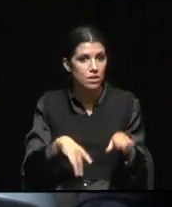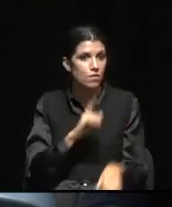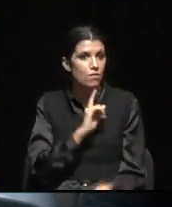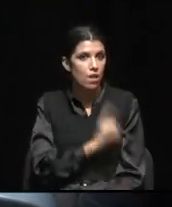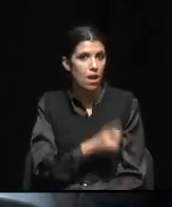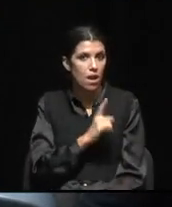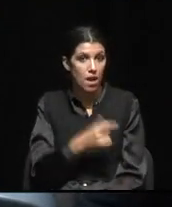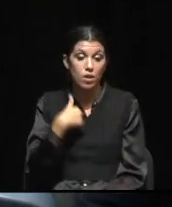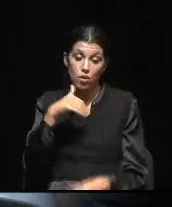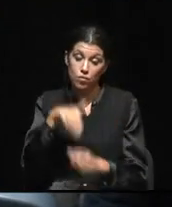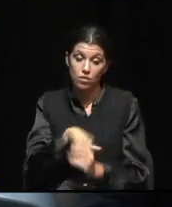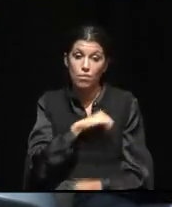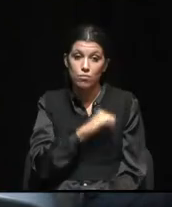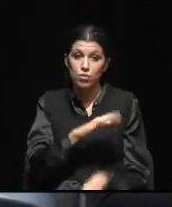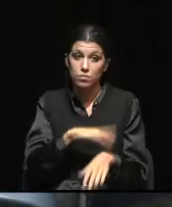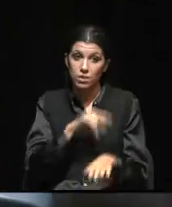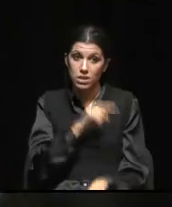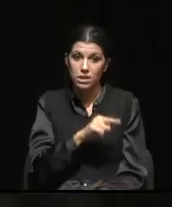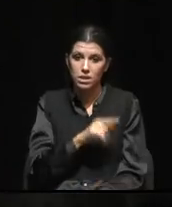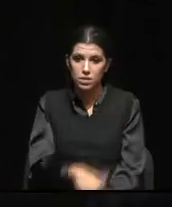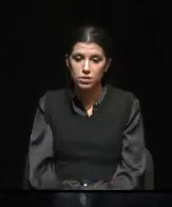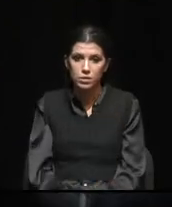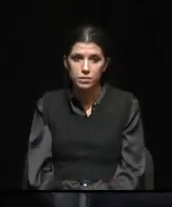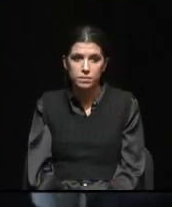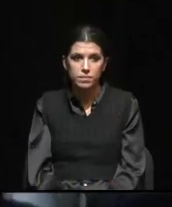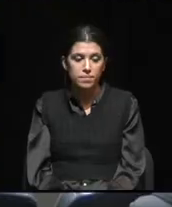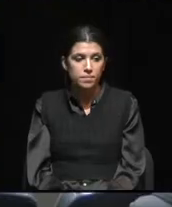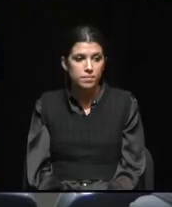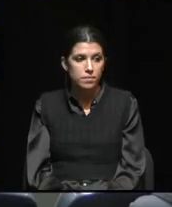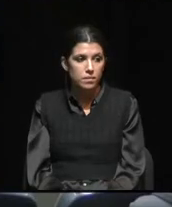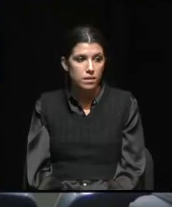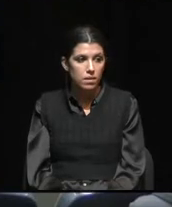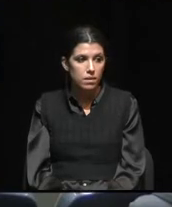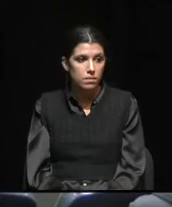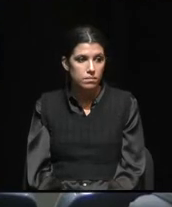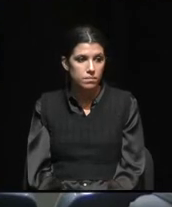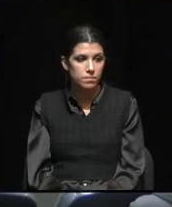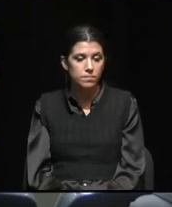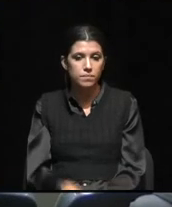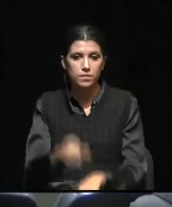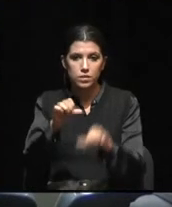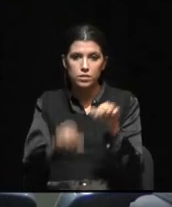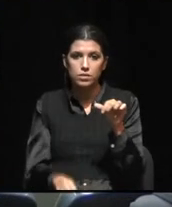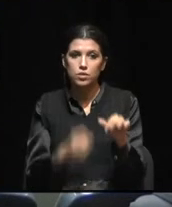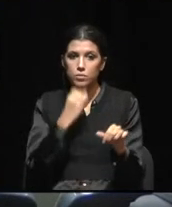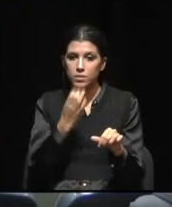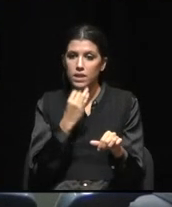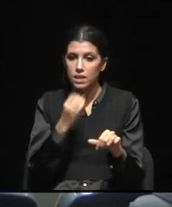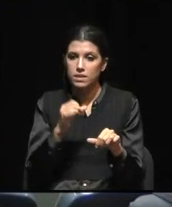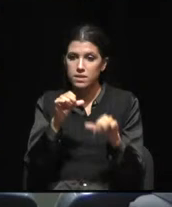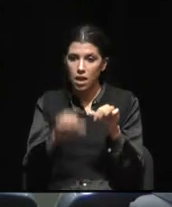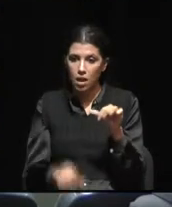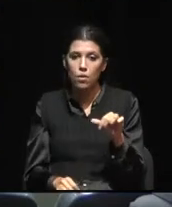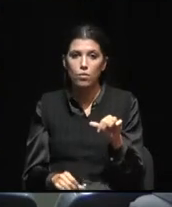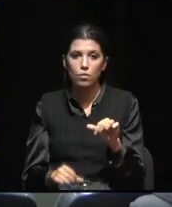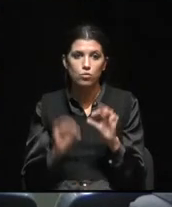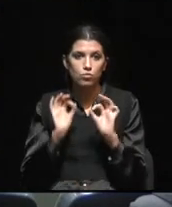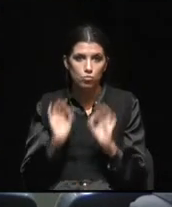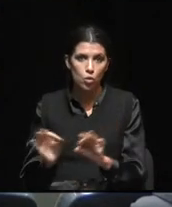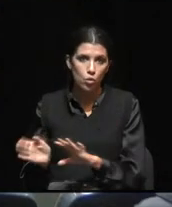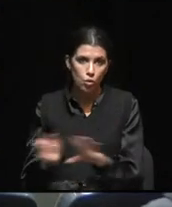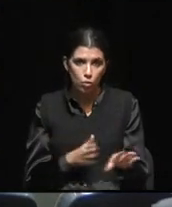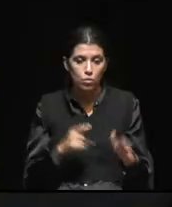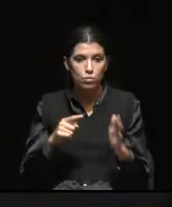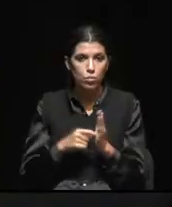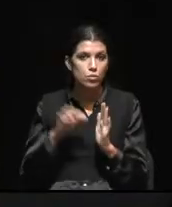qual nós votamos contra Muito obrigado senhor declaração de voto oral tá feita vamos passar